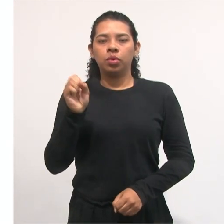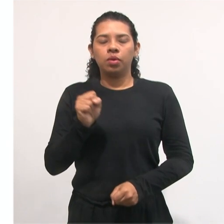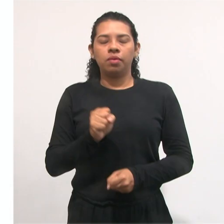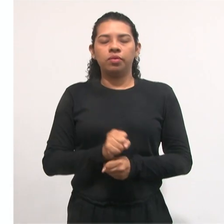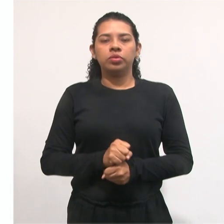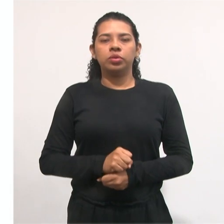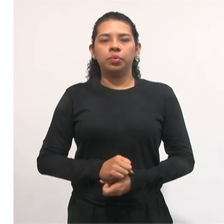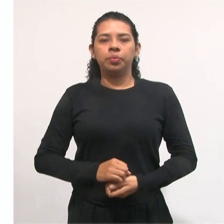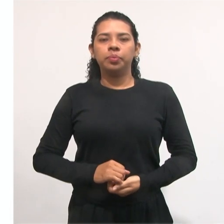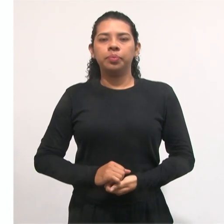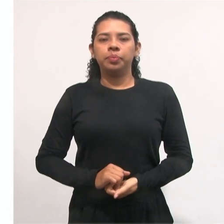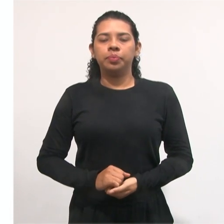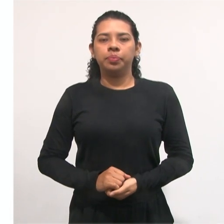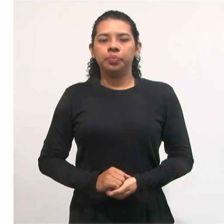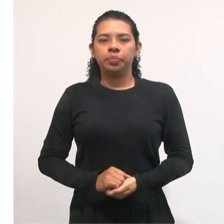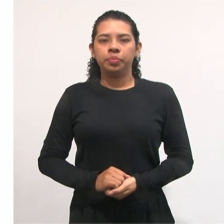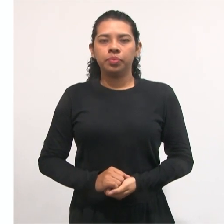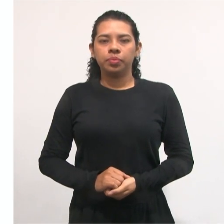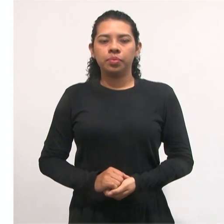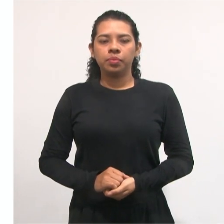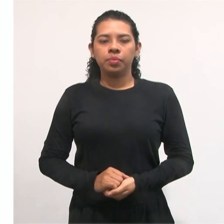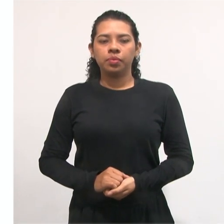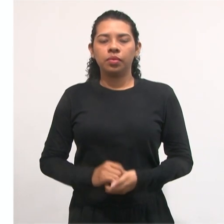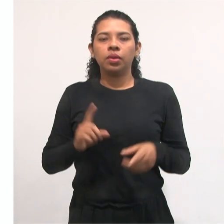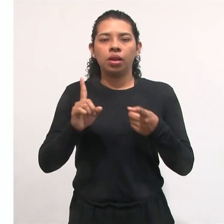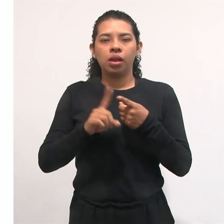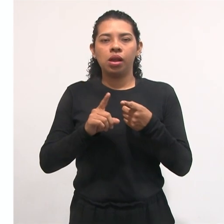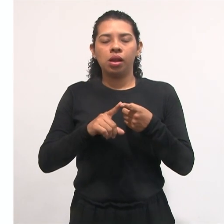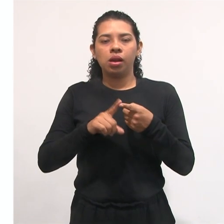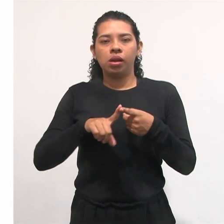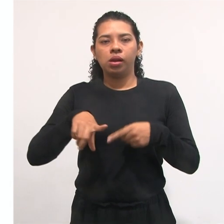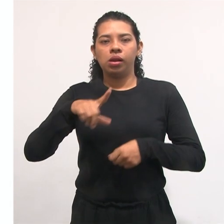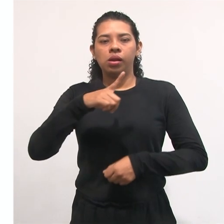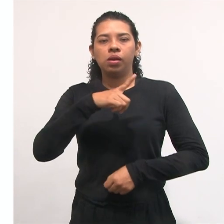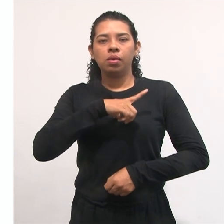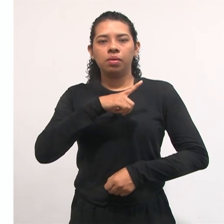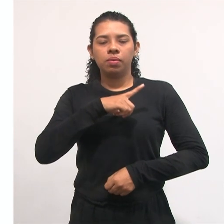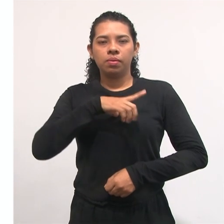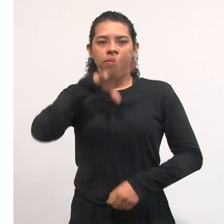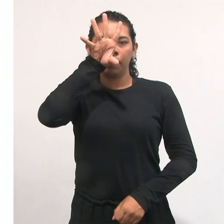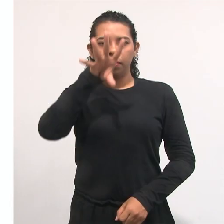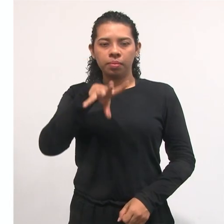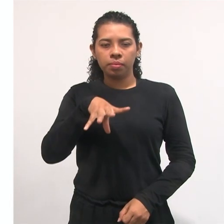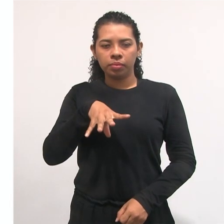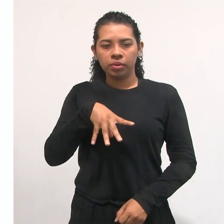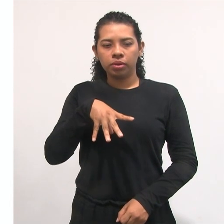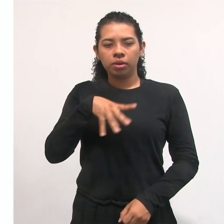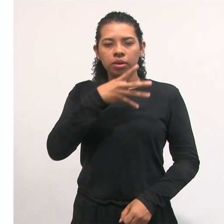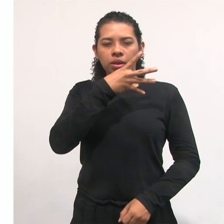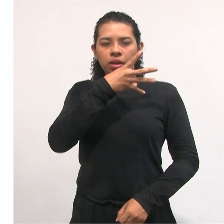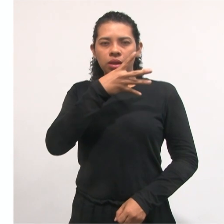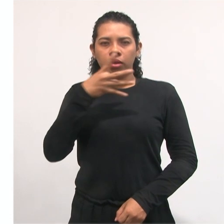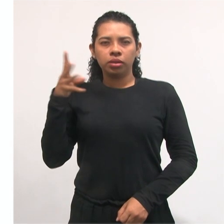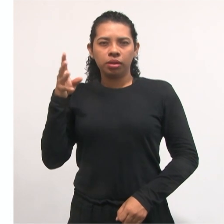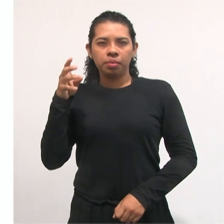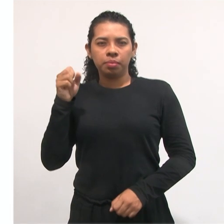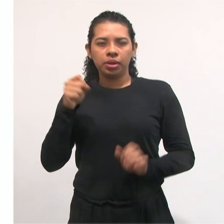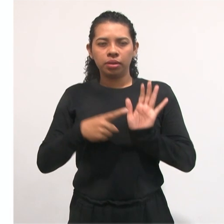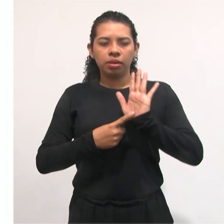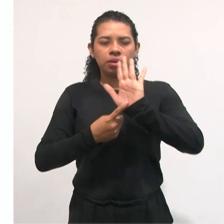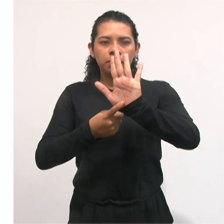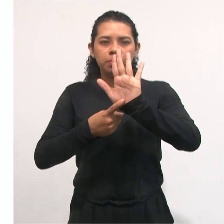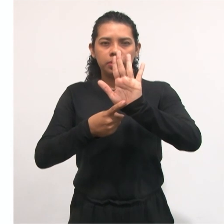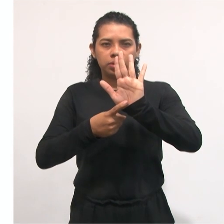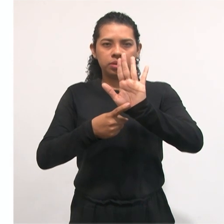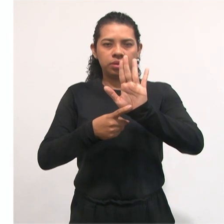esse gráfico de distribuição de frequência. Tá bom? Eu tenho mais